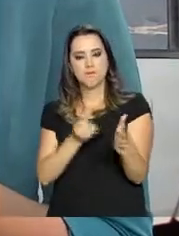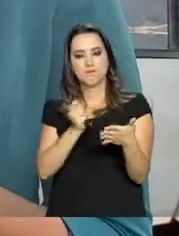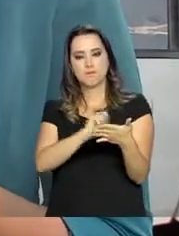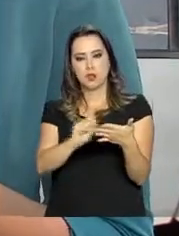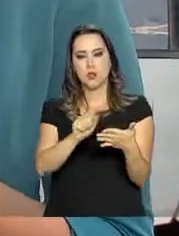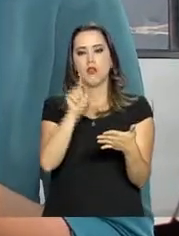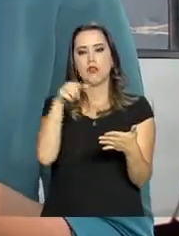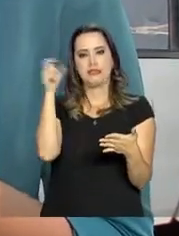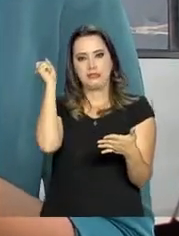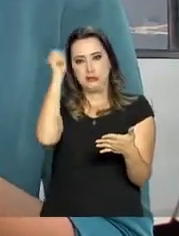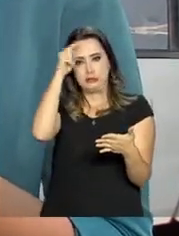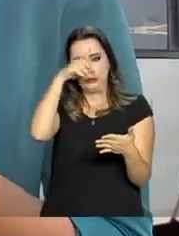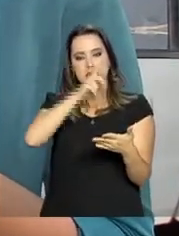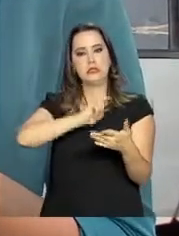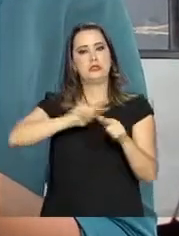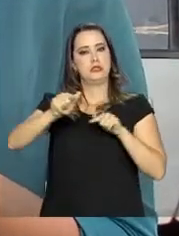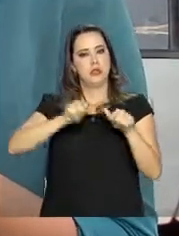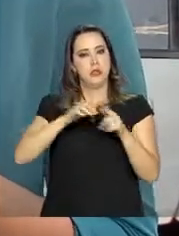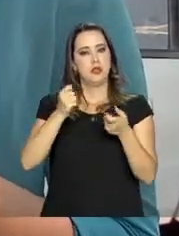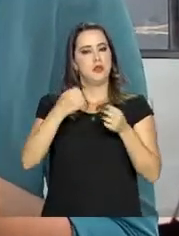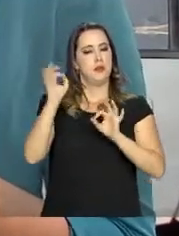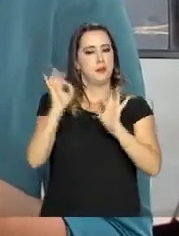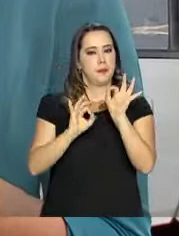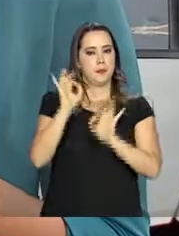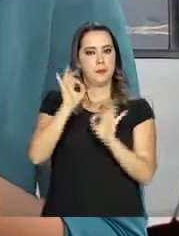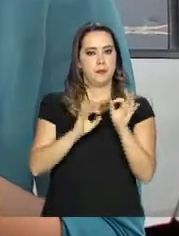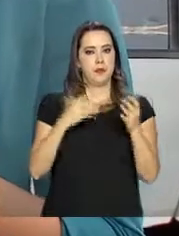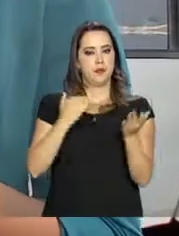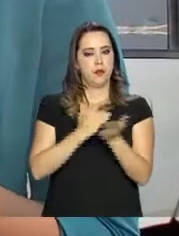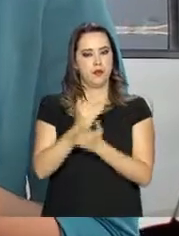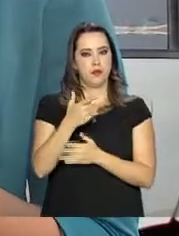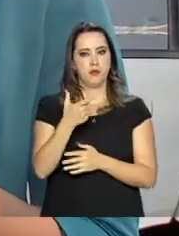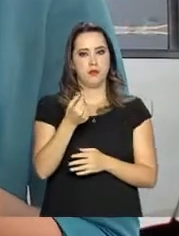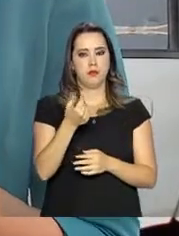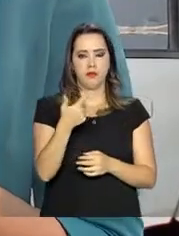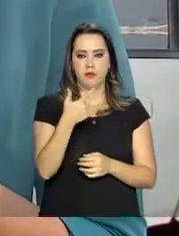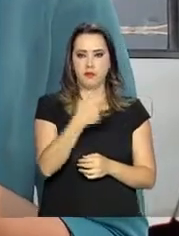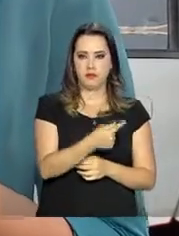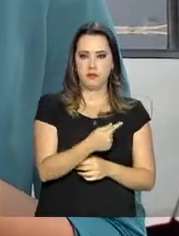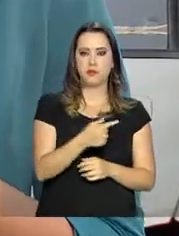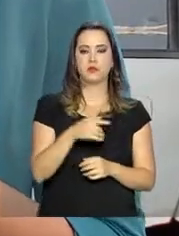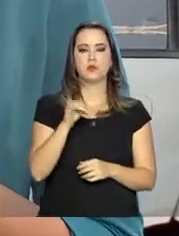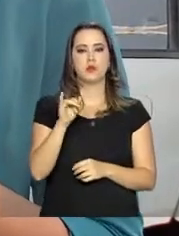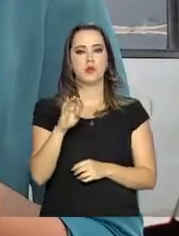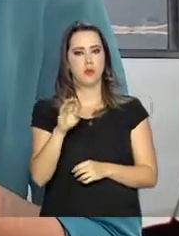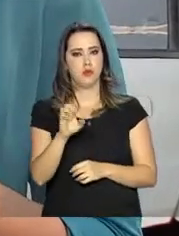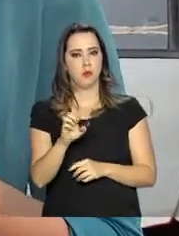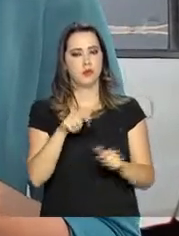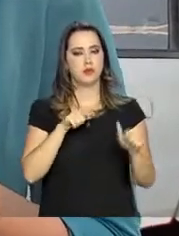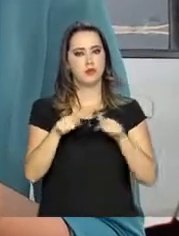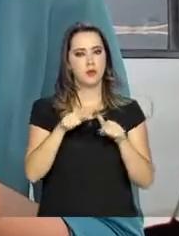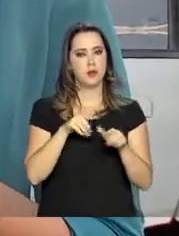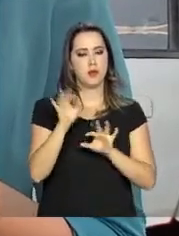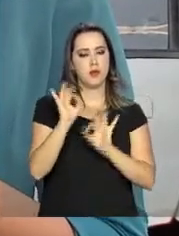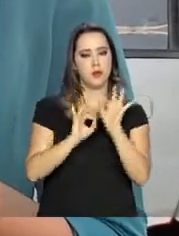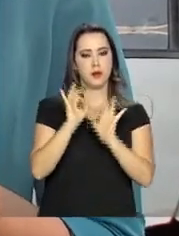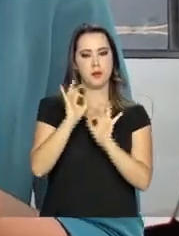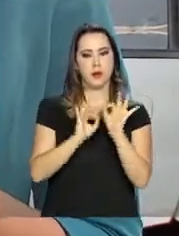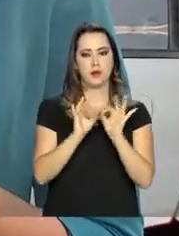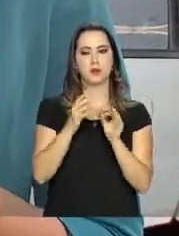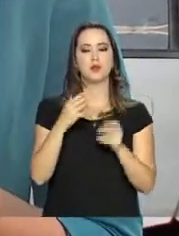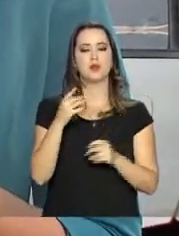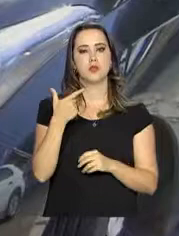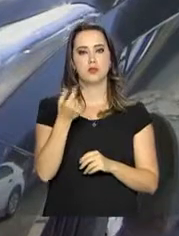trabalhosa e exige planejamento por isso desde 2017 o bagé vem trabalhando na preparação do sexo